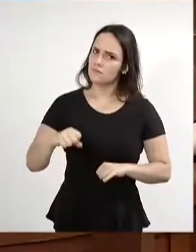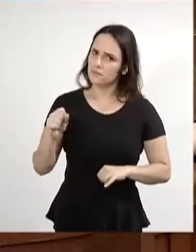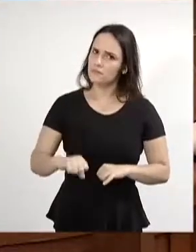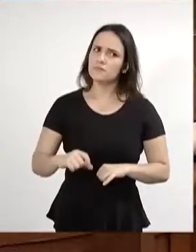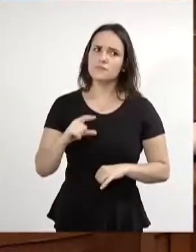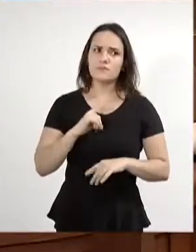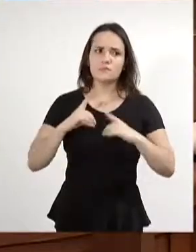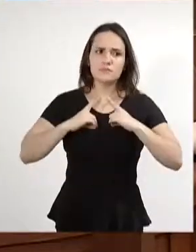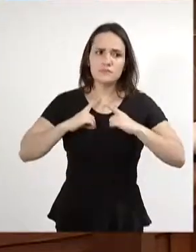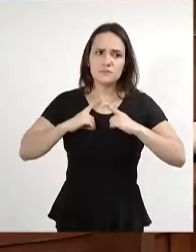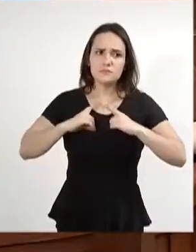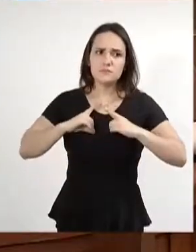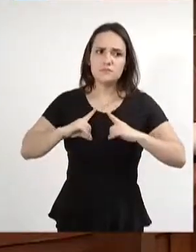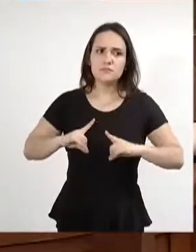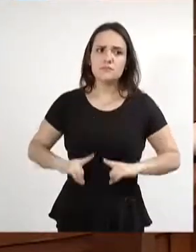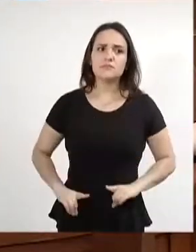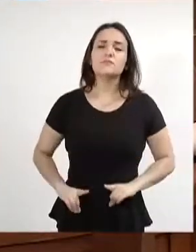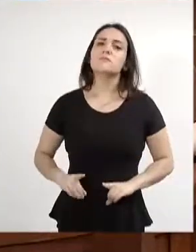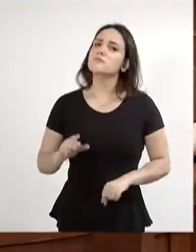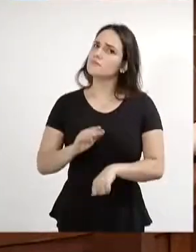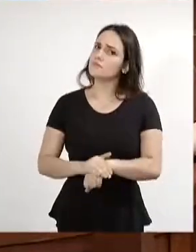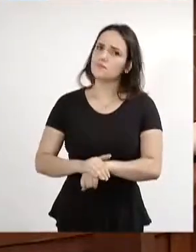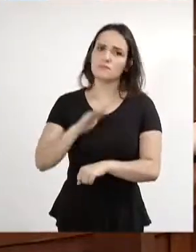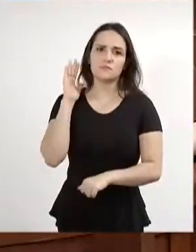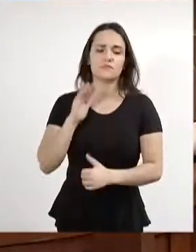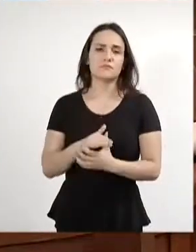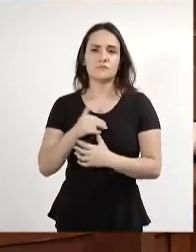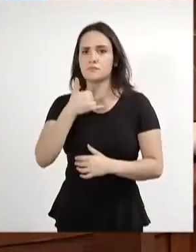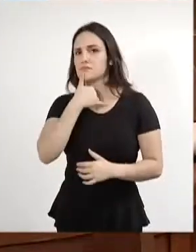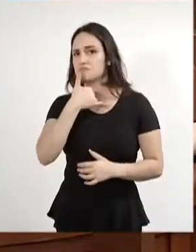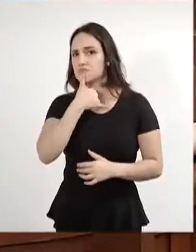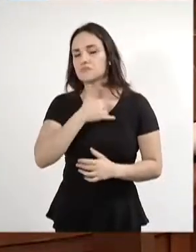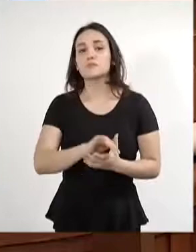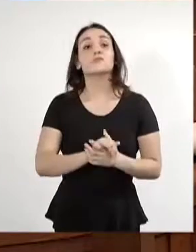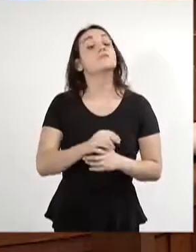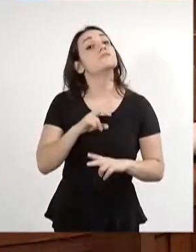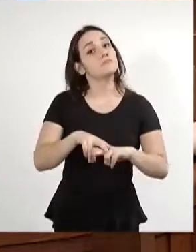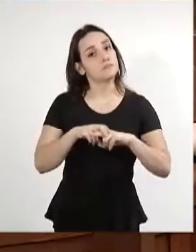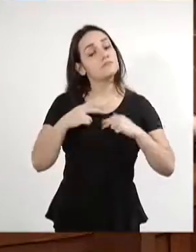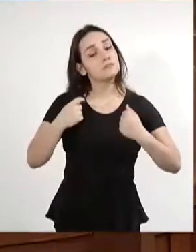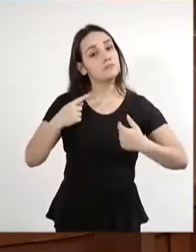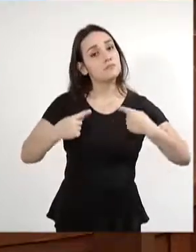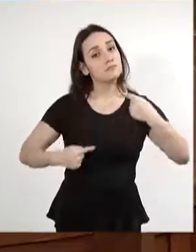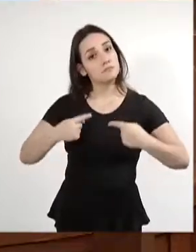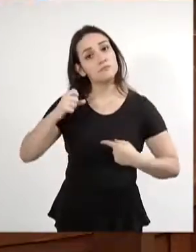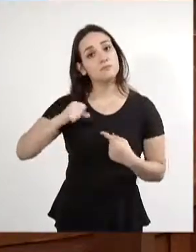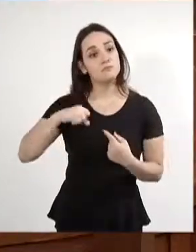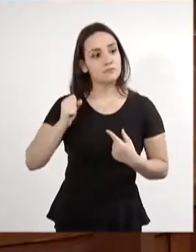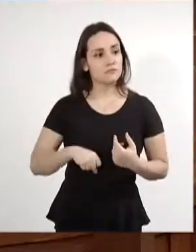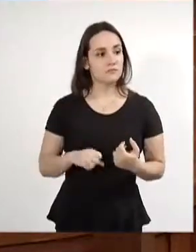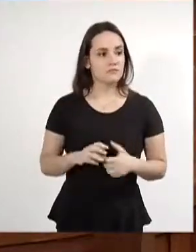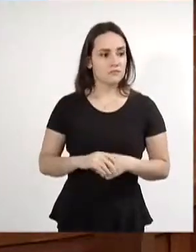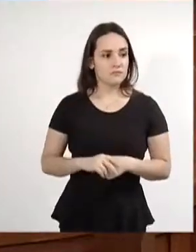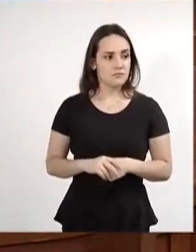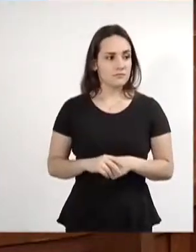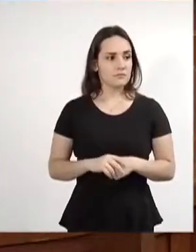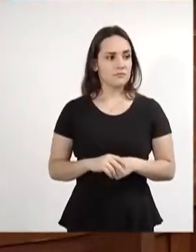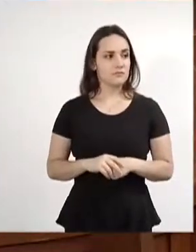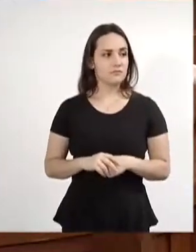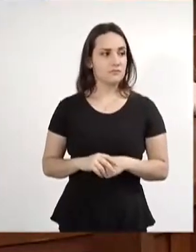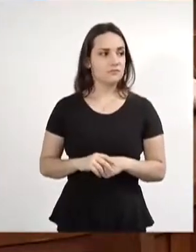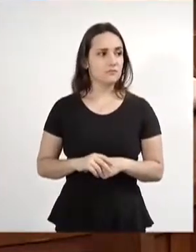depressão em relação ao idoso, e isso precisa ser discutido e encarado